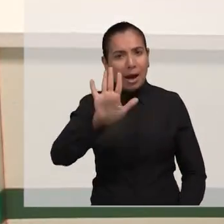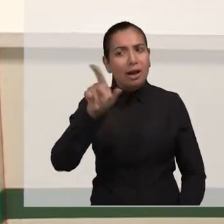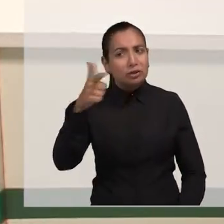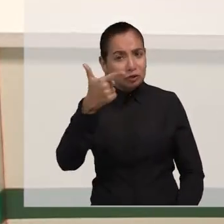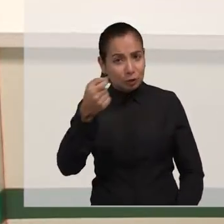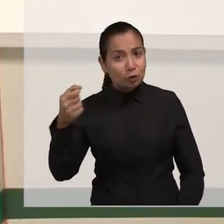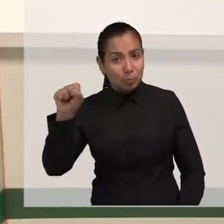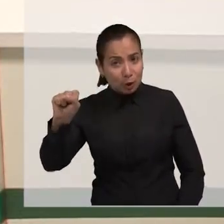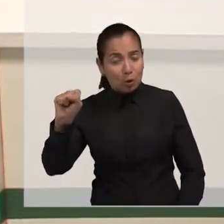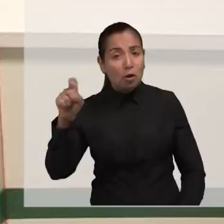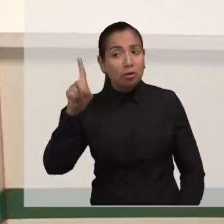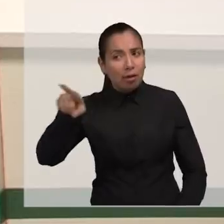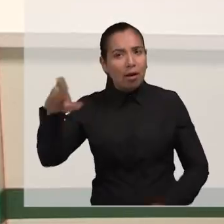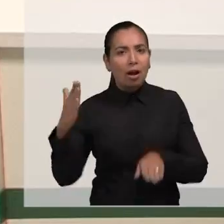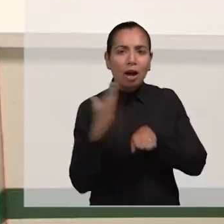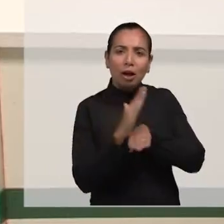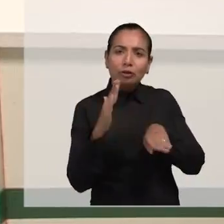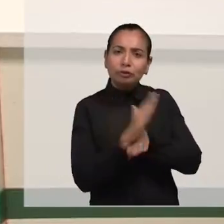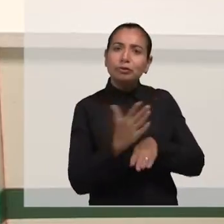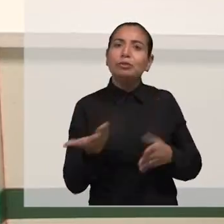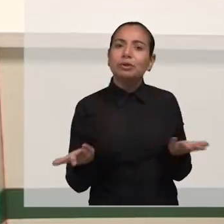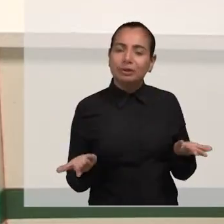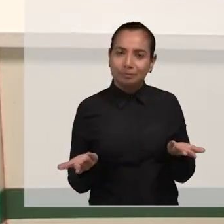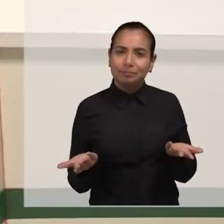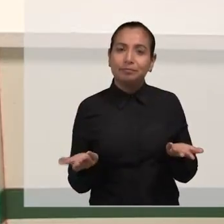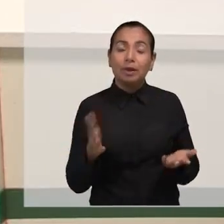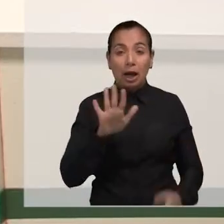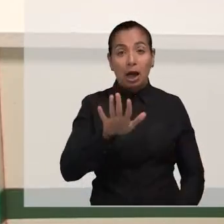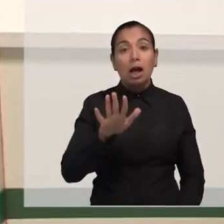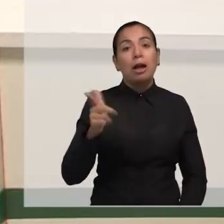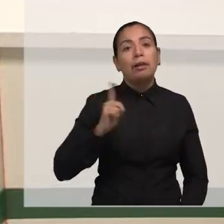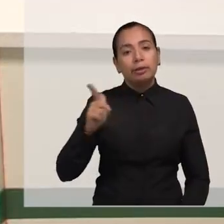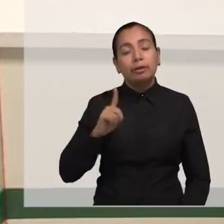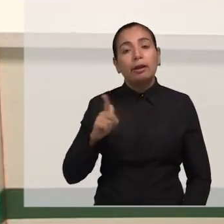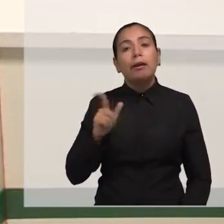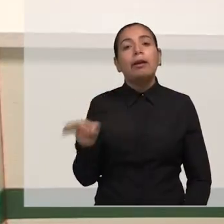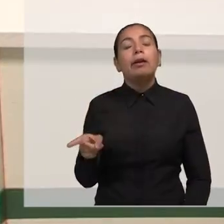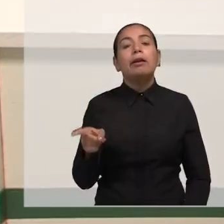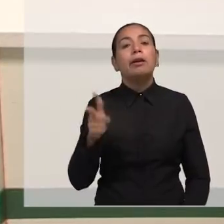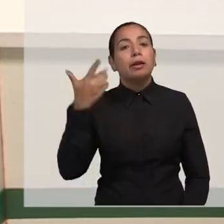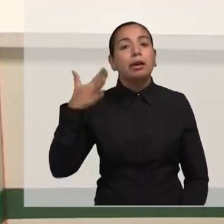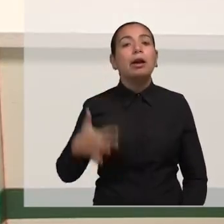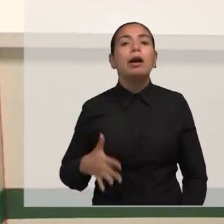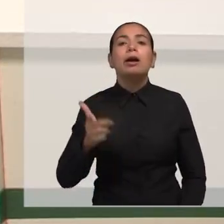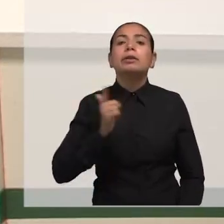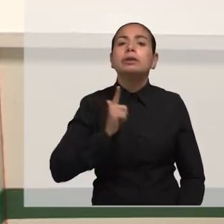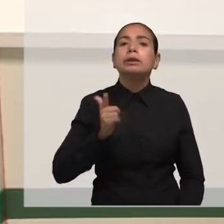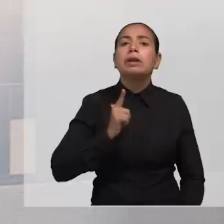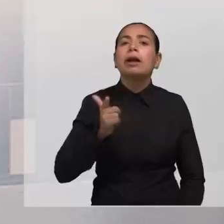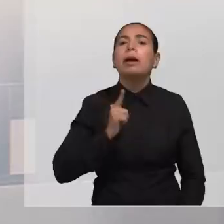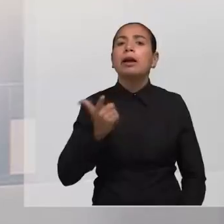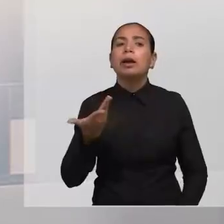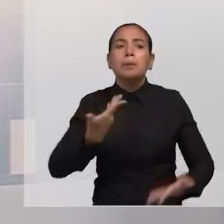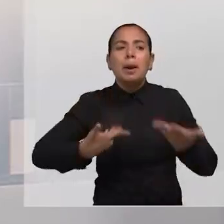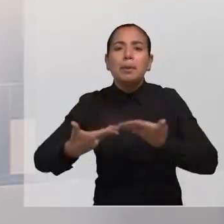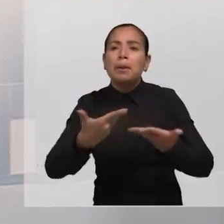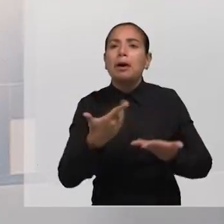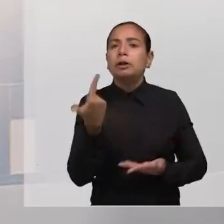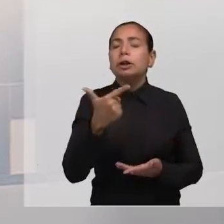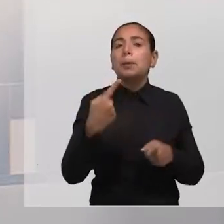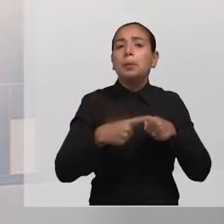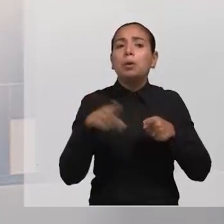dificuldades para o PT e não facilidades. Cobrar, né? do Camilo que ele tem que apoiar o Lula, com